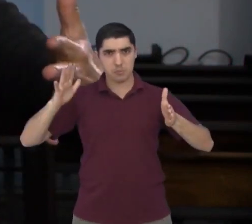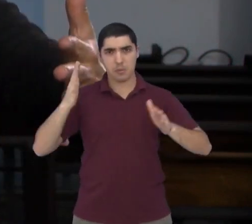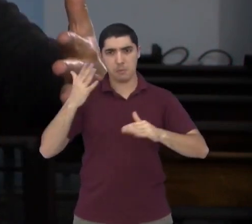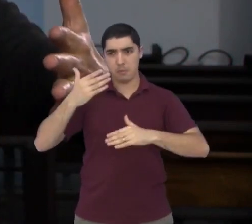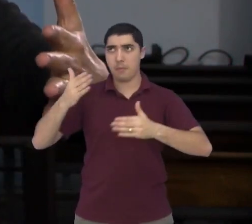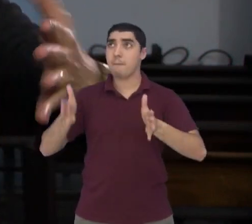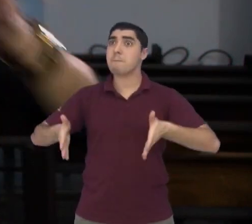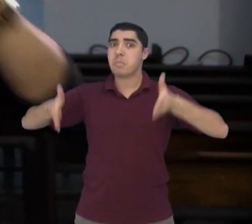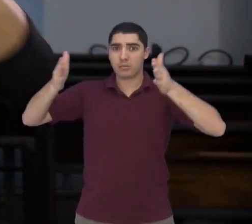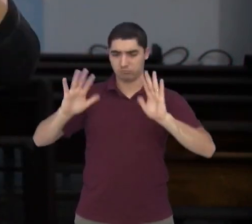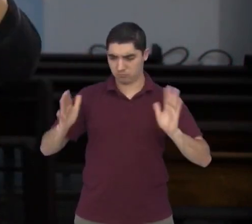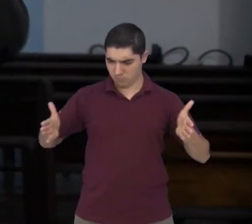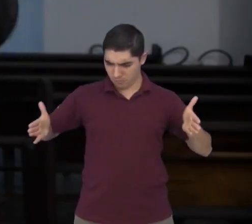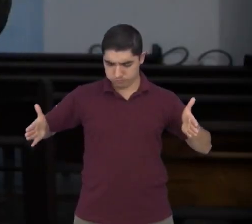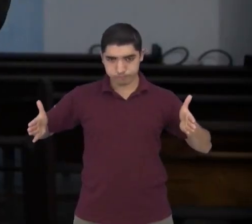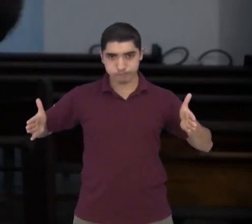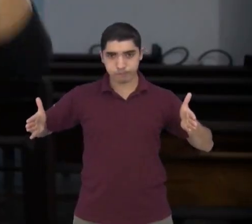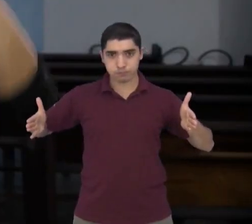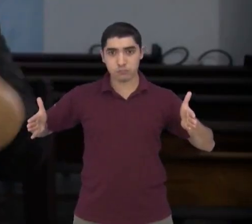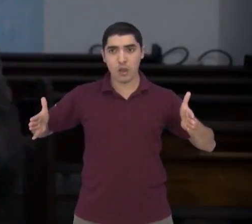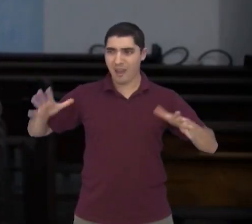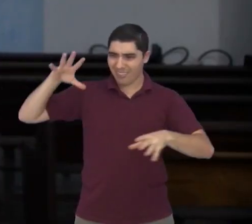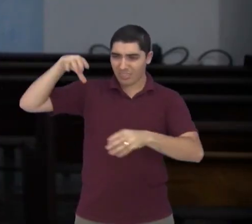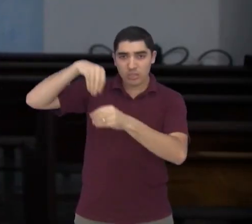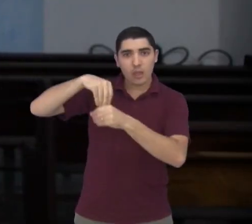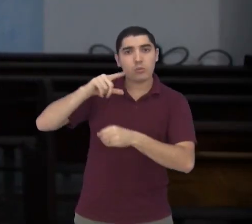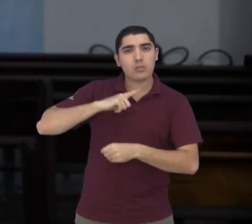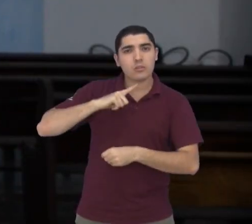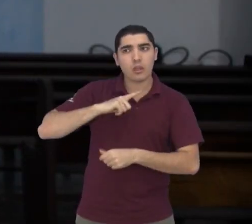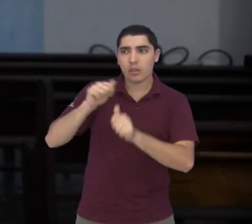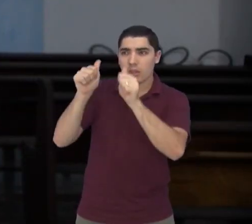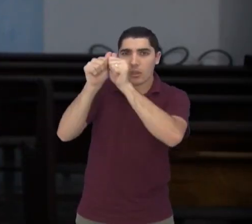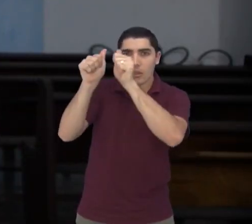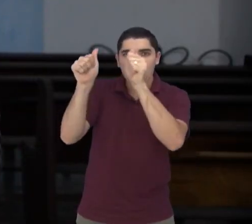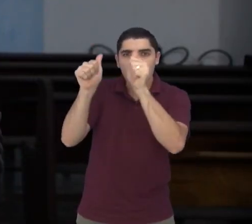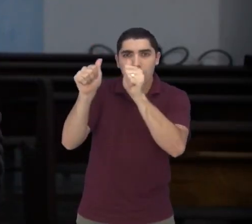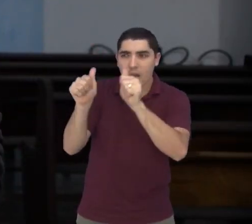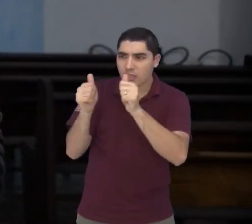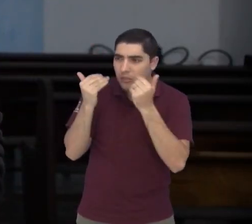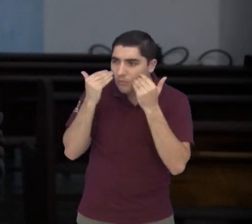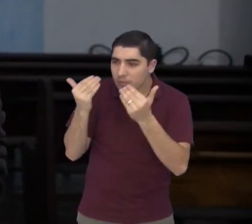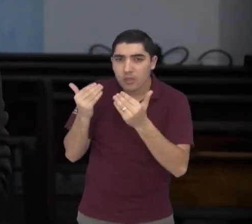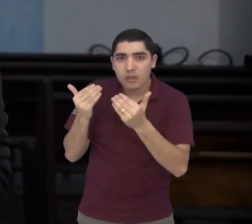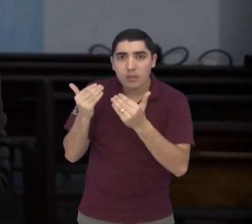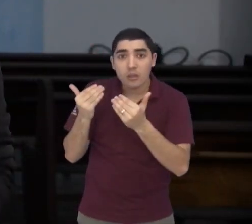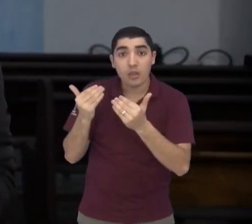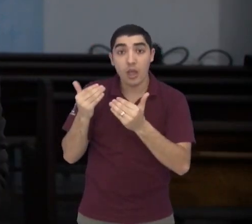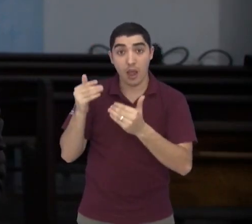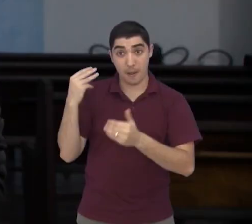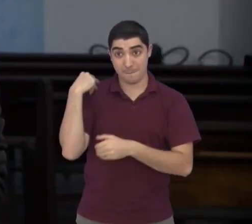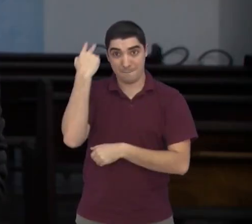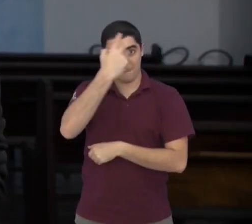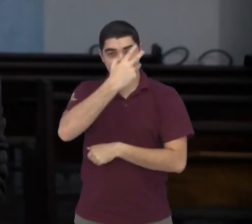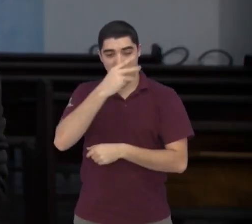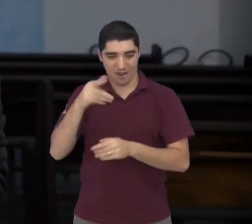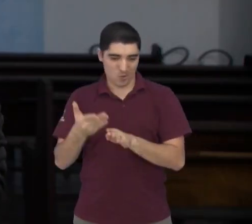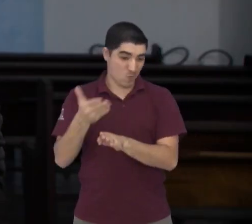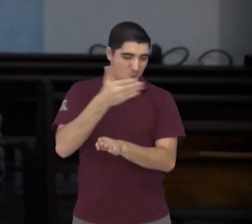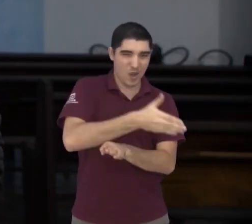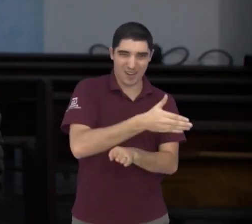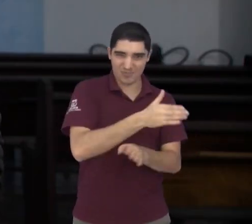ela é imensa. E dentro, num nicho, tinha uma imagem. E do lado da Nossa Senhora do Rosário